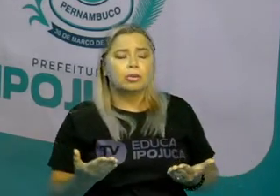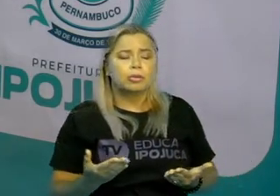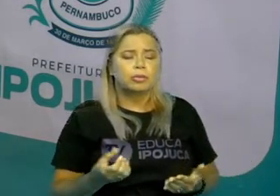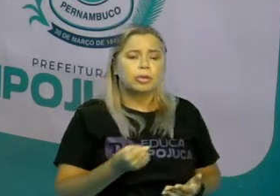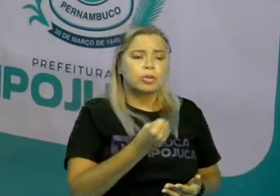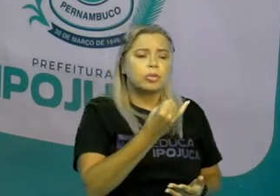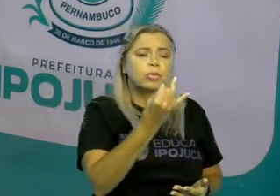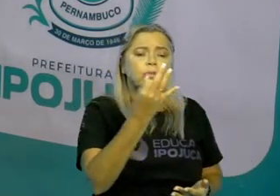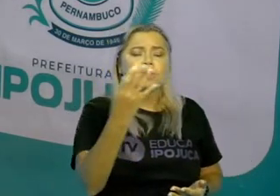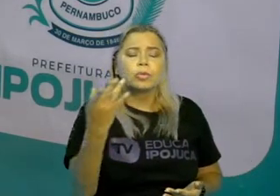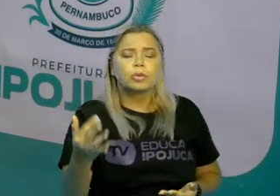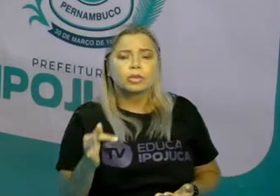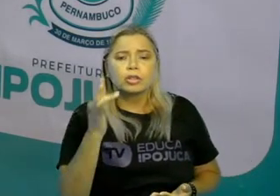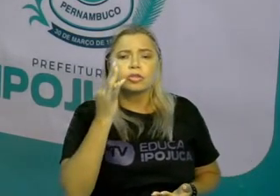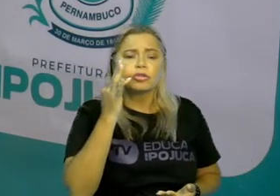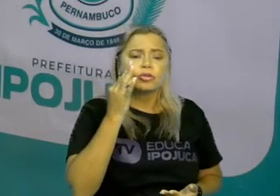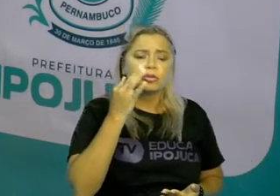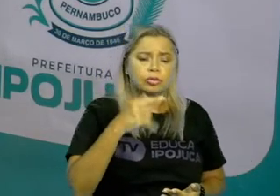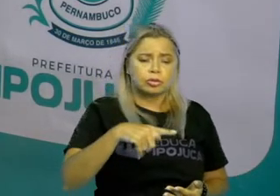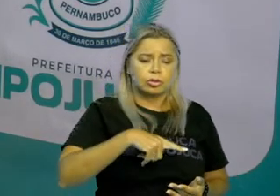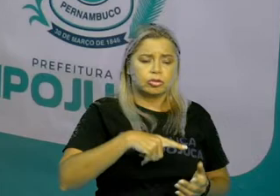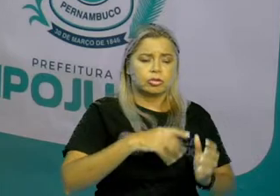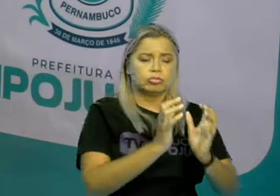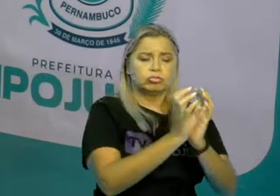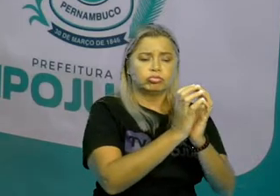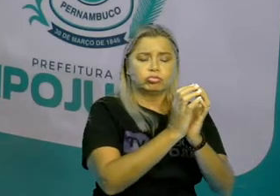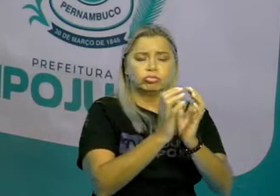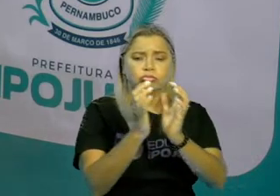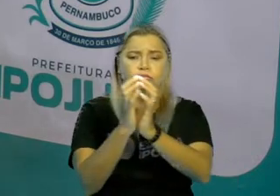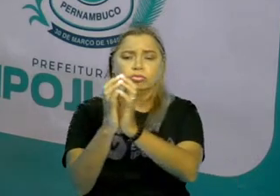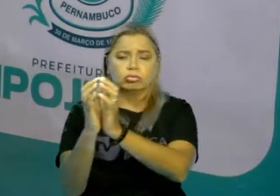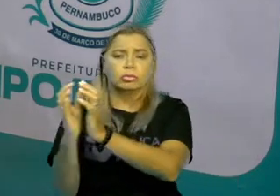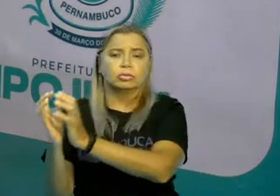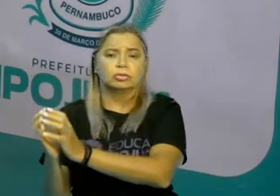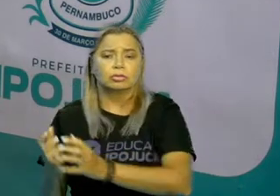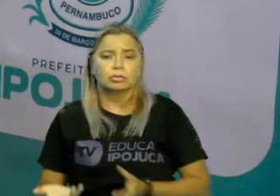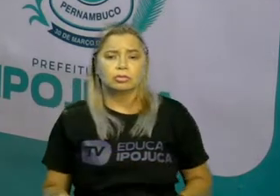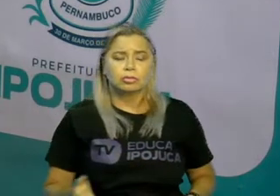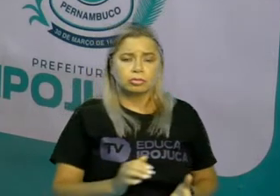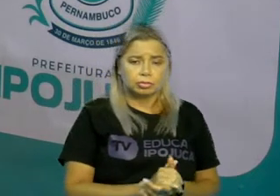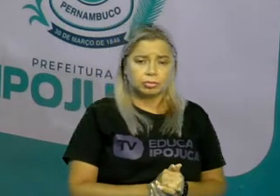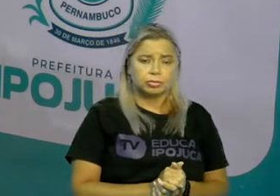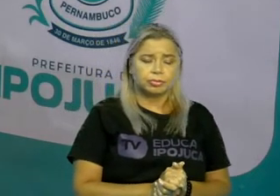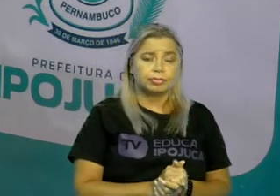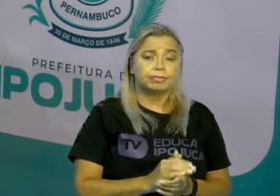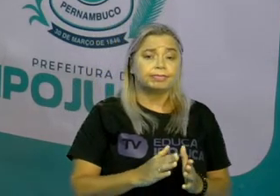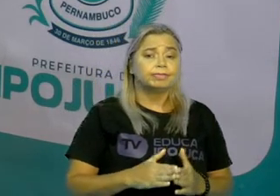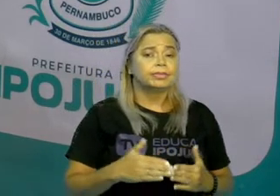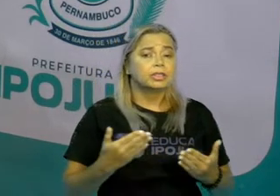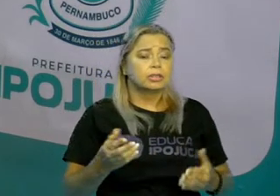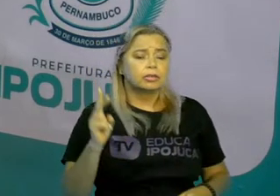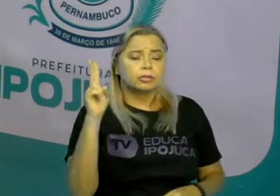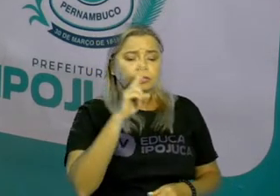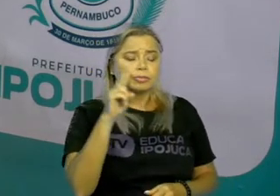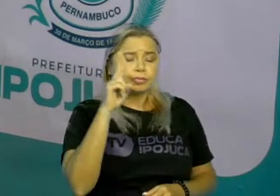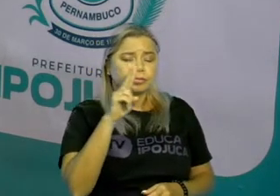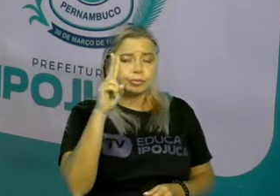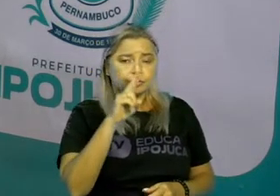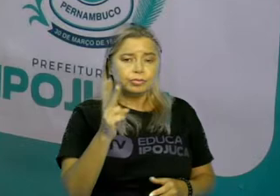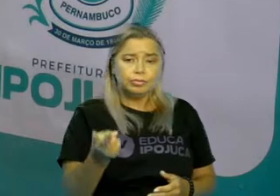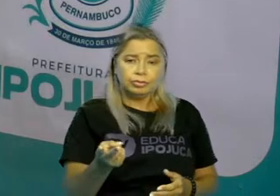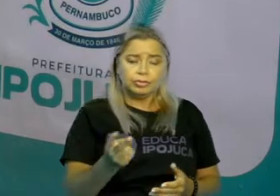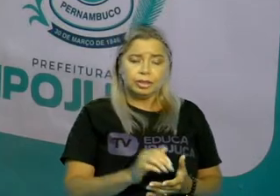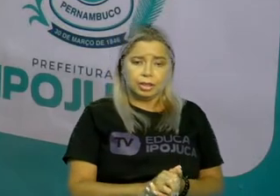há em cada grupo, em seguida, conte as quantidades. Primeiro, a gente vai tentar observar para